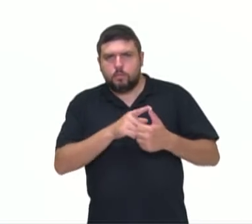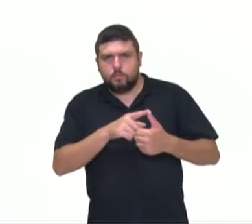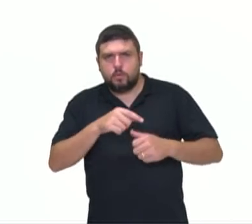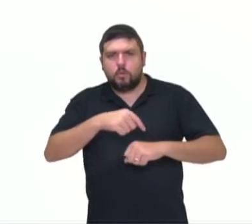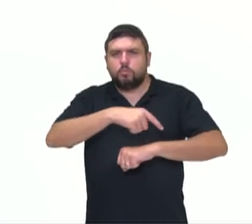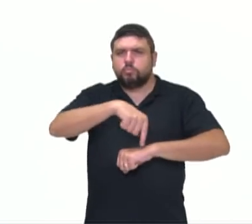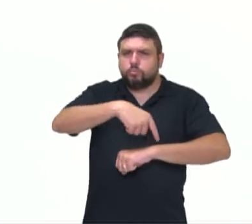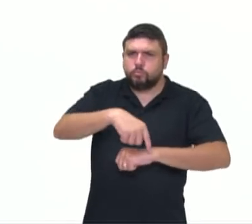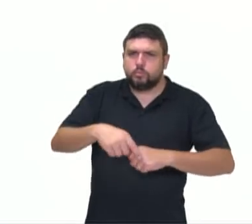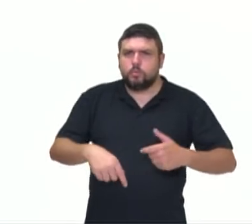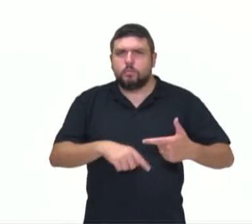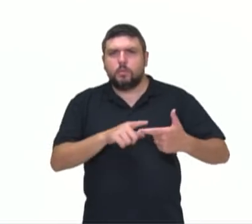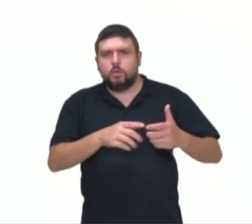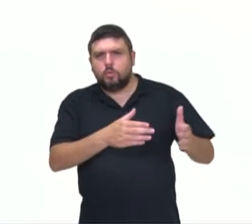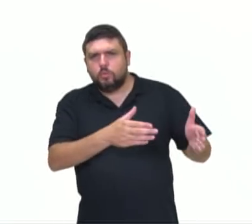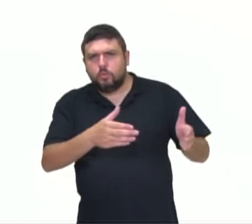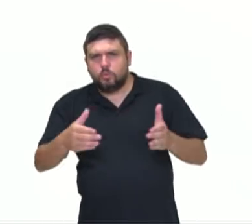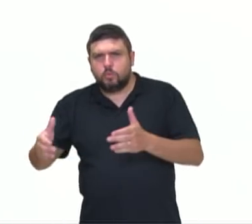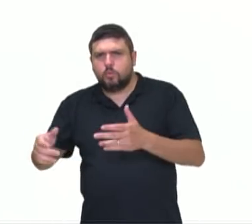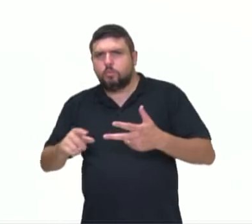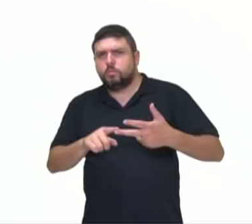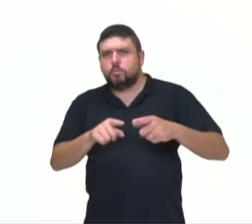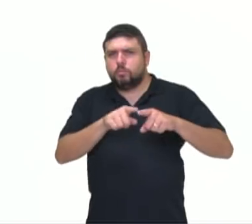sequencial, circular, psicológico.